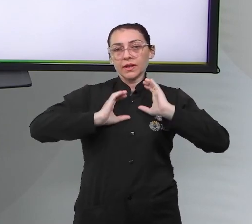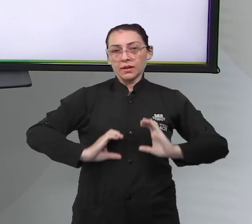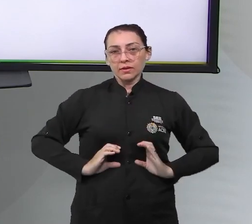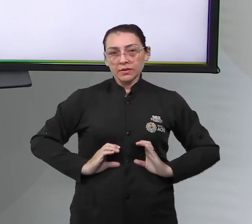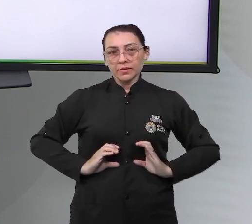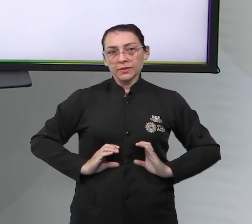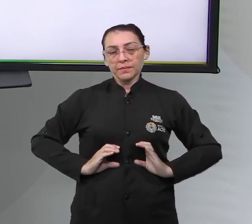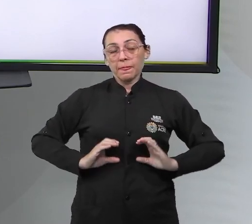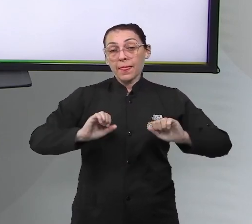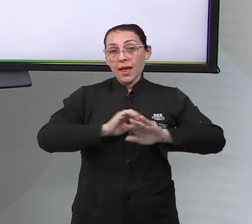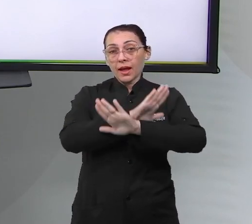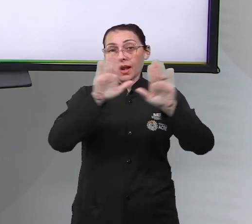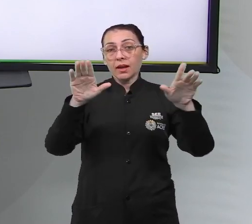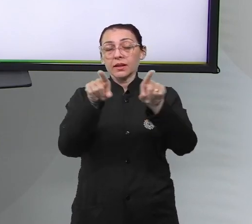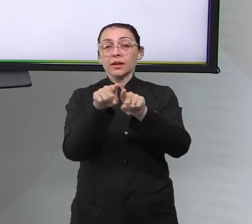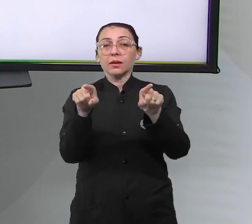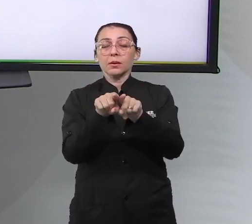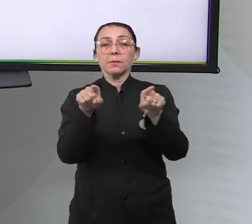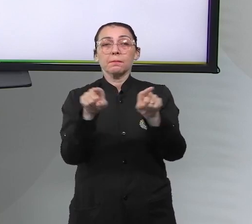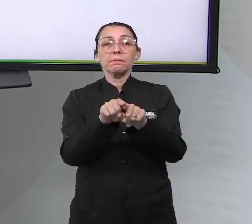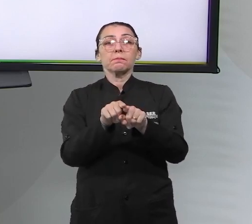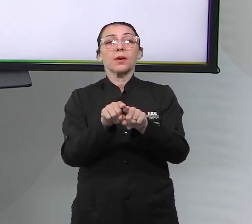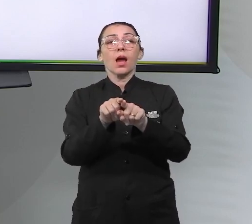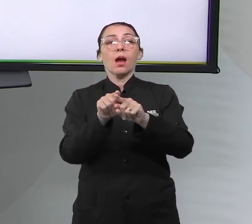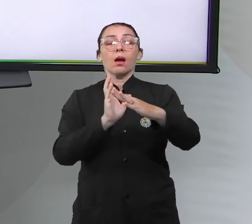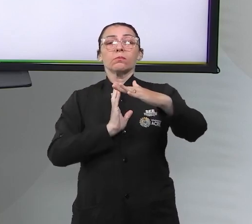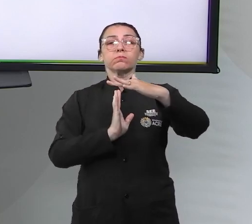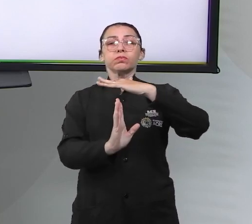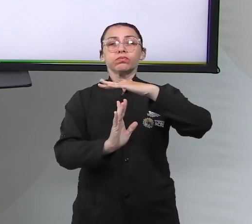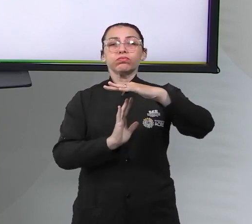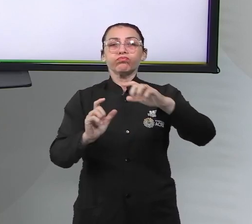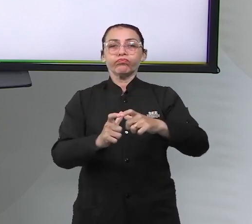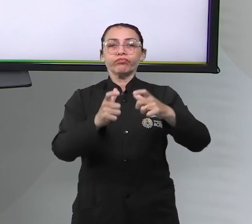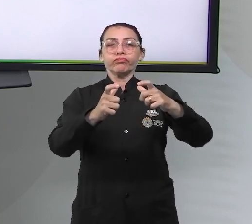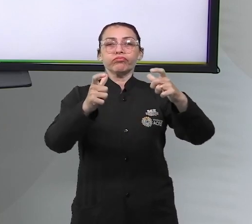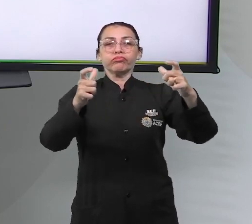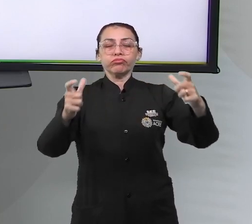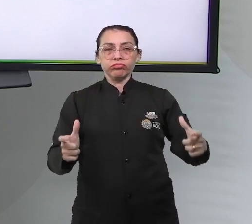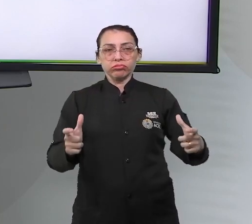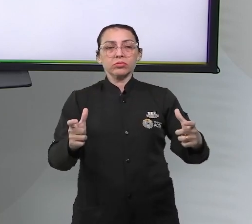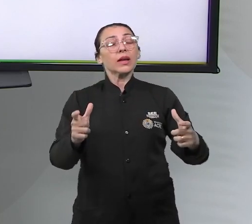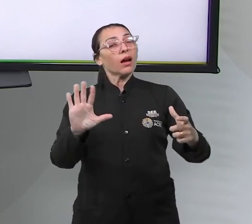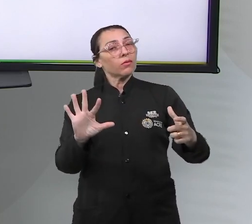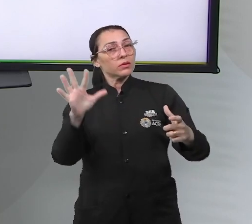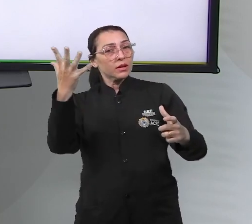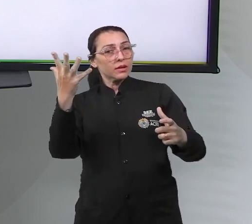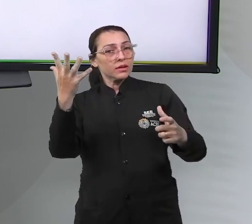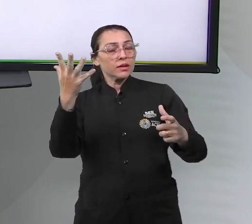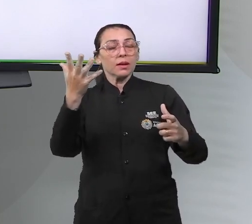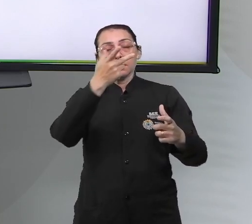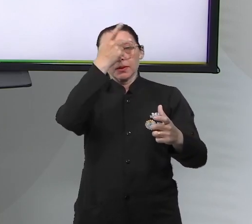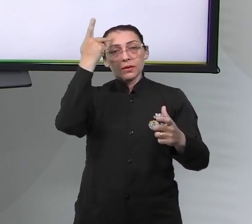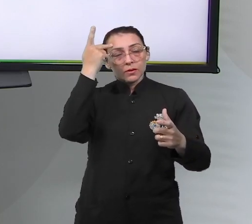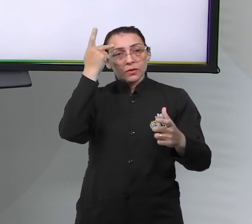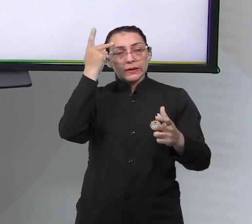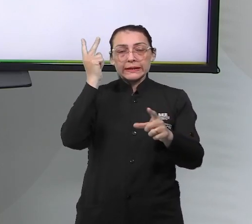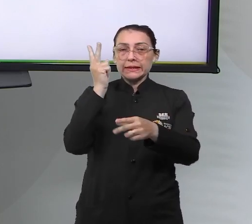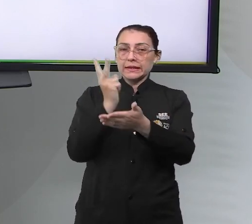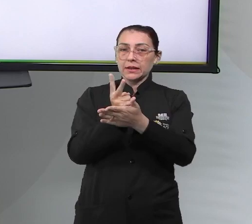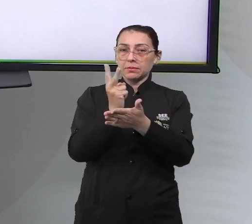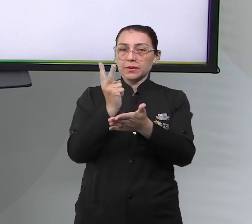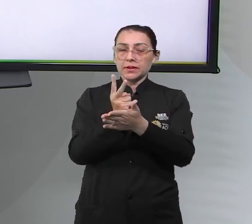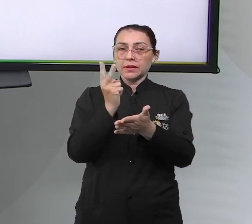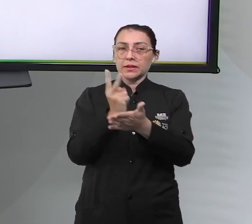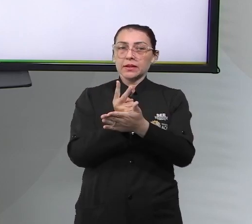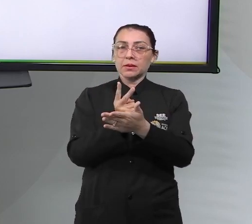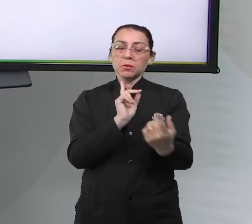cidadãos. E é claro que, quando esses fluxos migratórios eles ocorrem, a pessoa ela sempre tem a